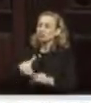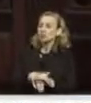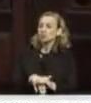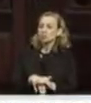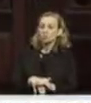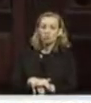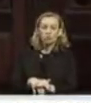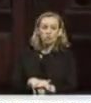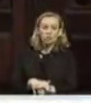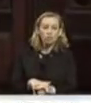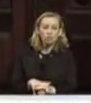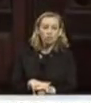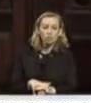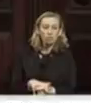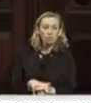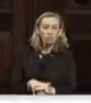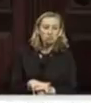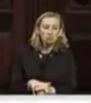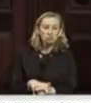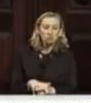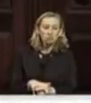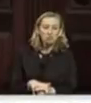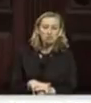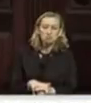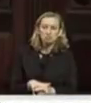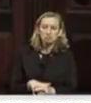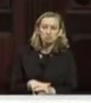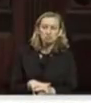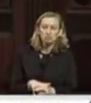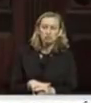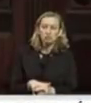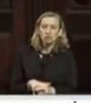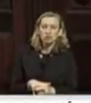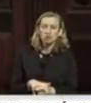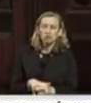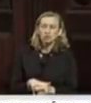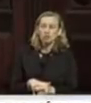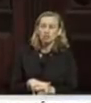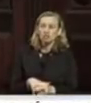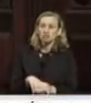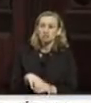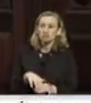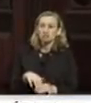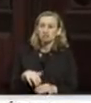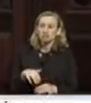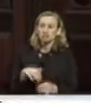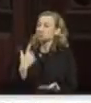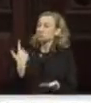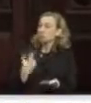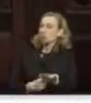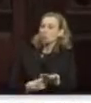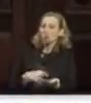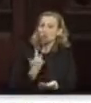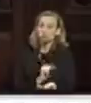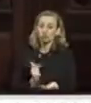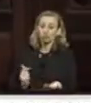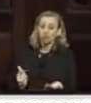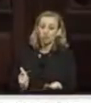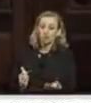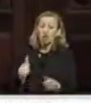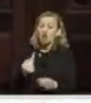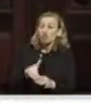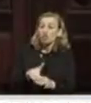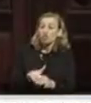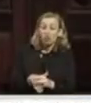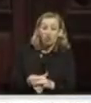barbárie. Não está do lado da direita ou da... Não, está do lado da barbárie. Não tem compromisso com a democracia. Vota com a